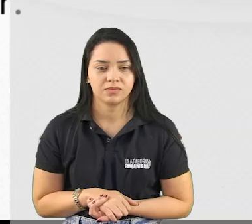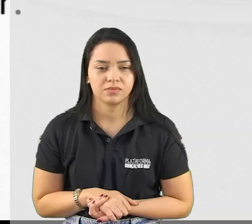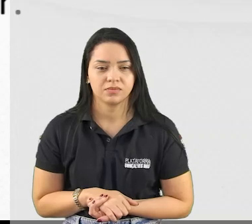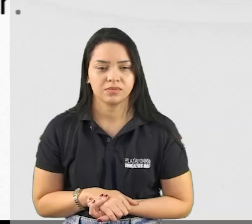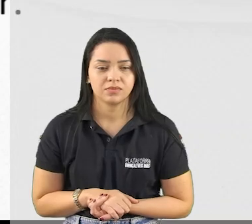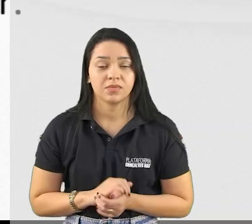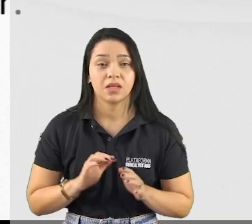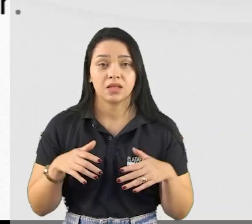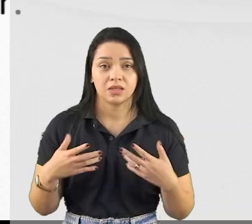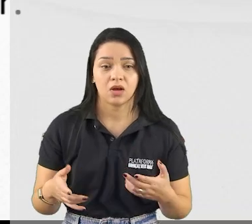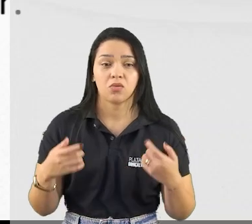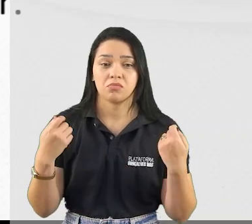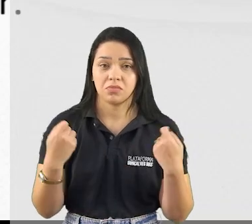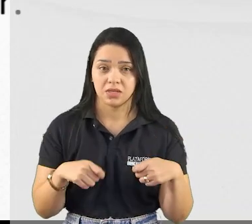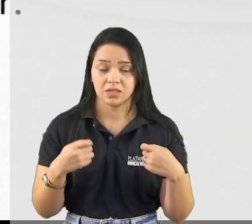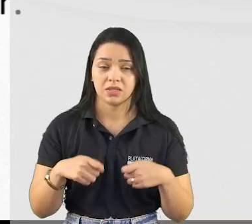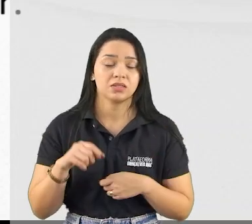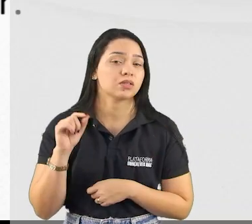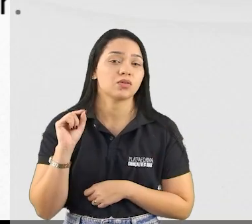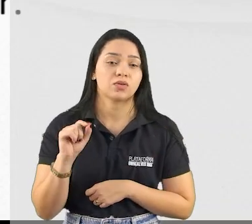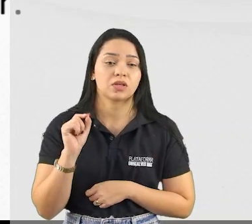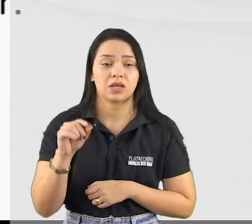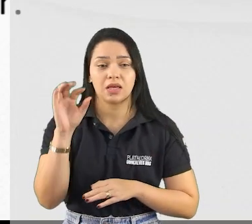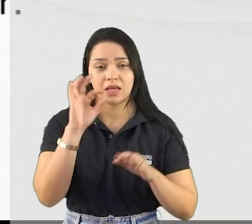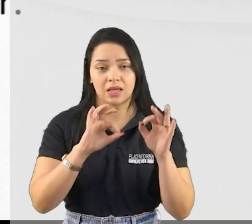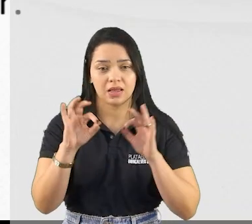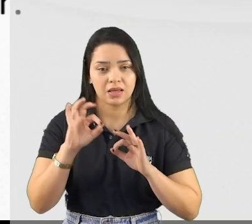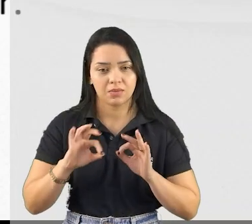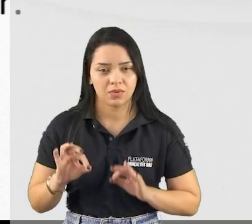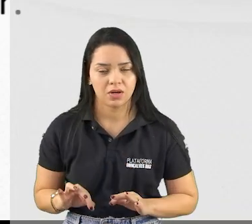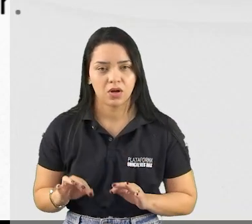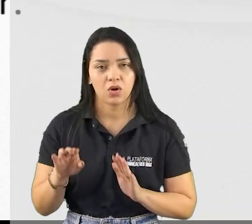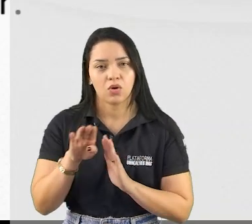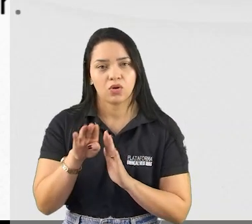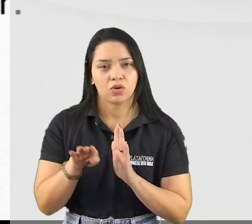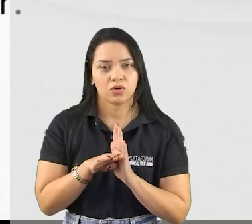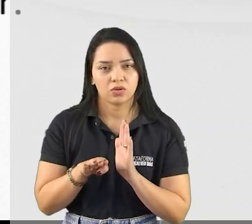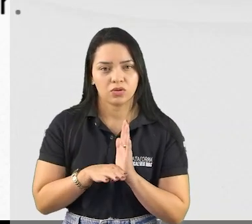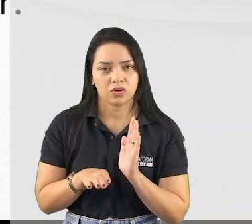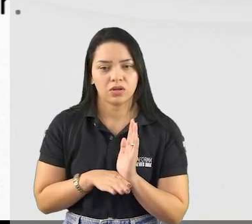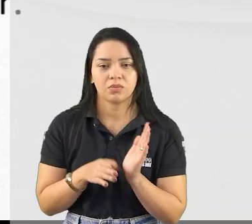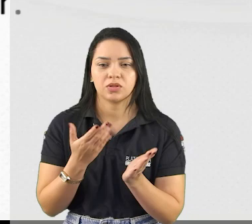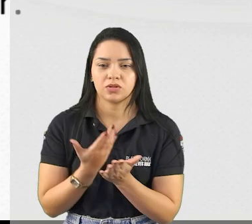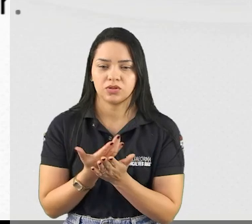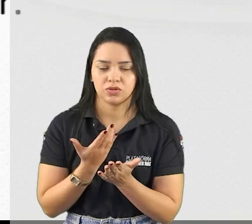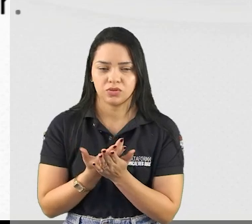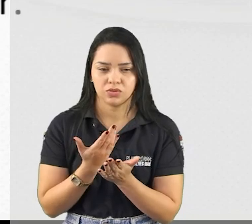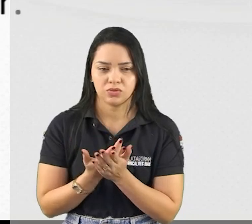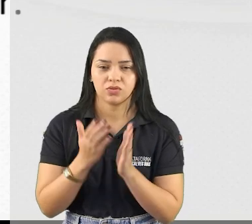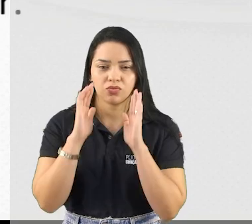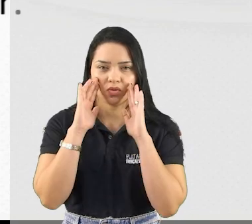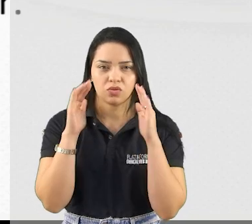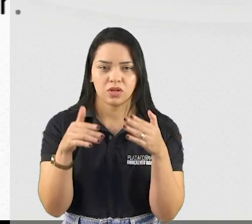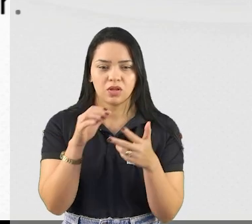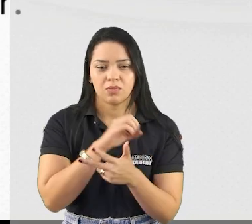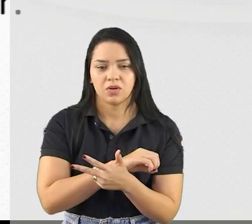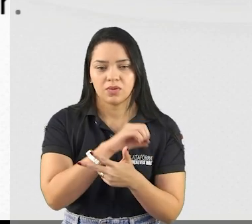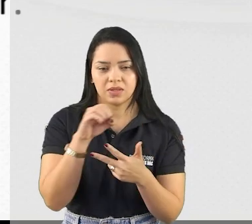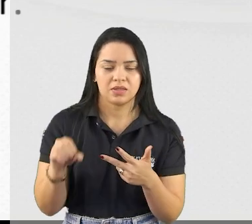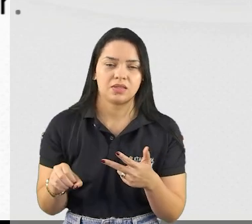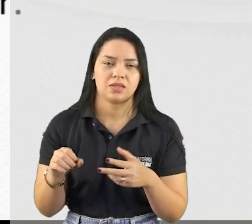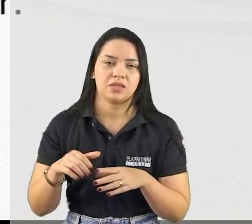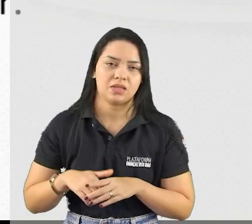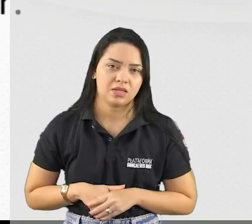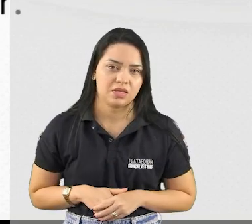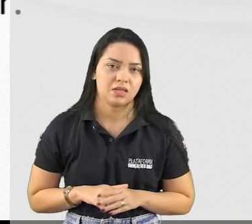Então a gente precisa aqui elaborar um cronograma de estudos voltados para o Enem e vestibulares,